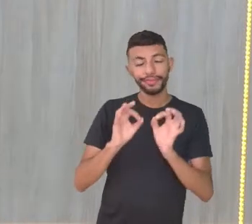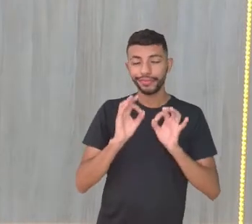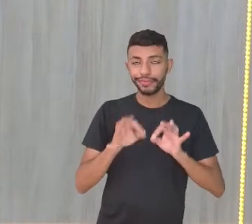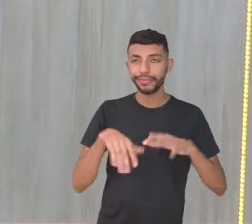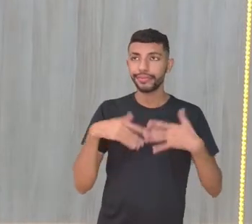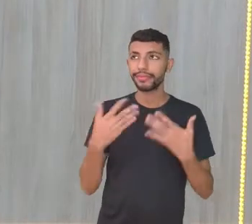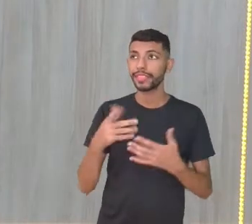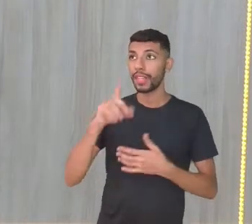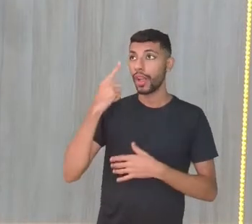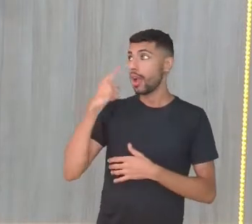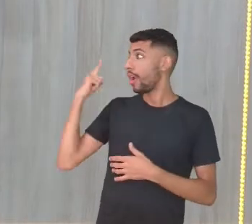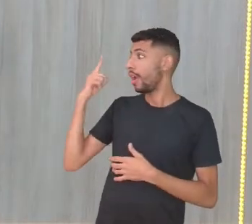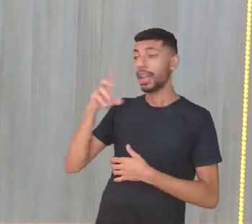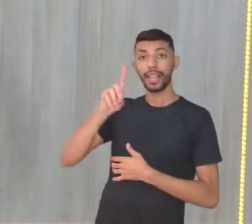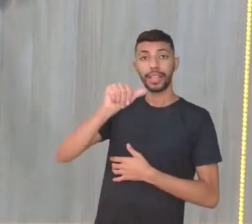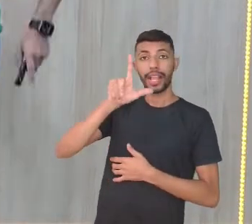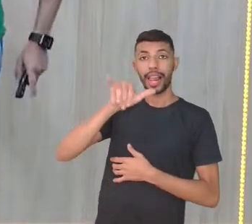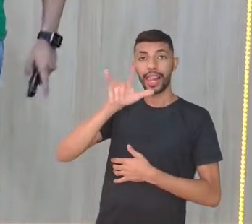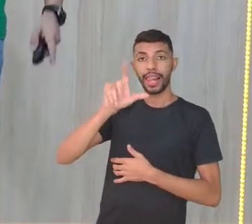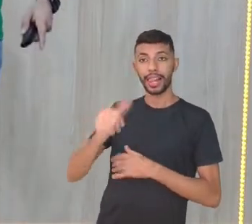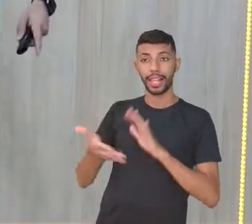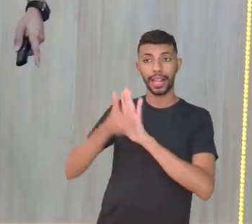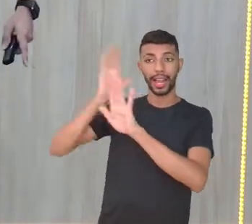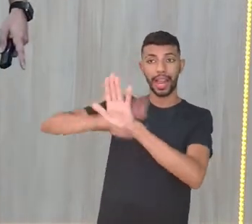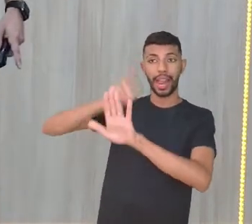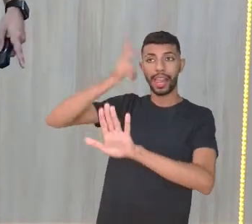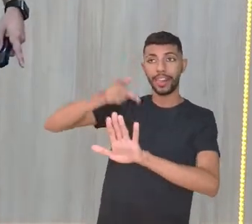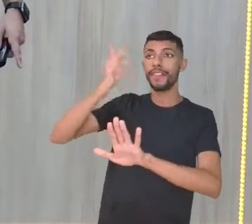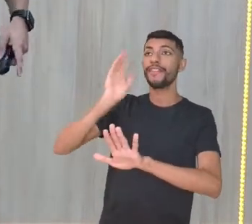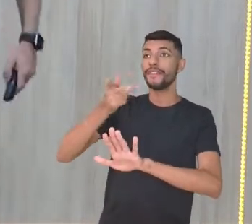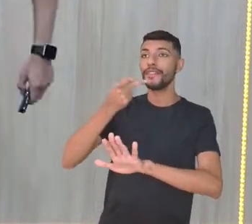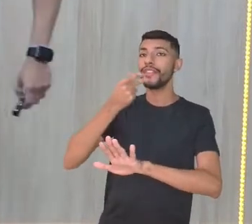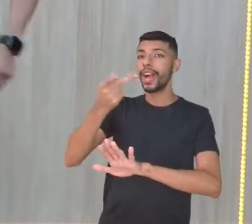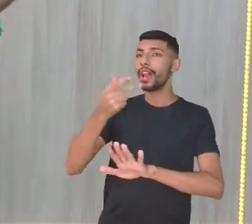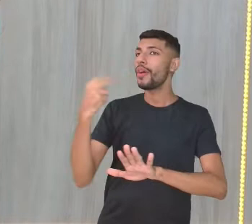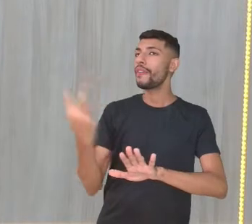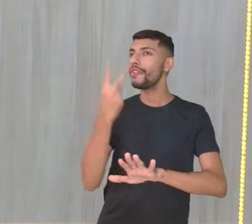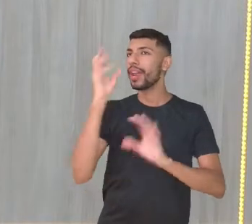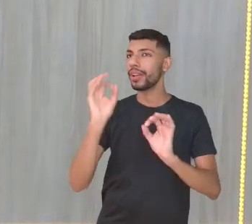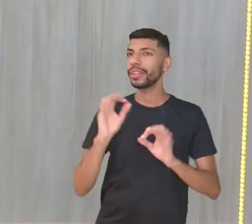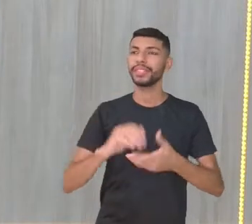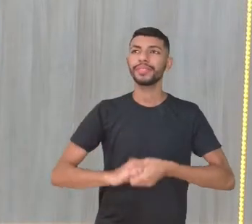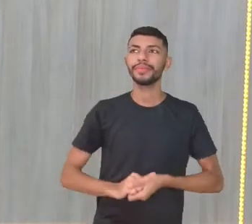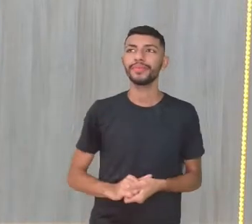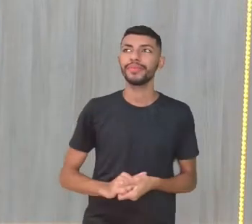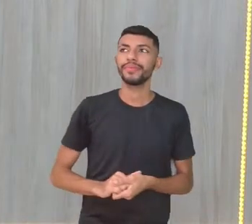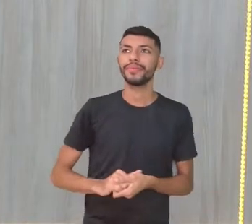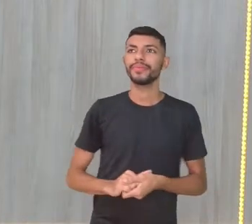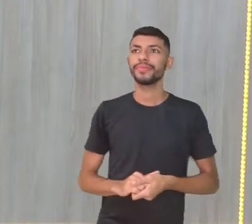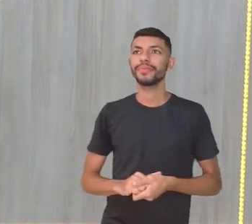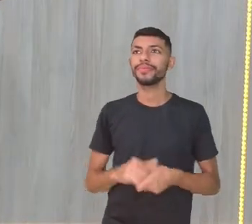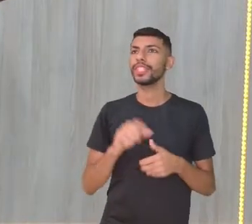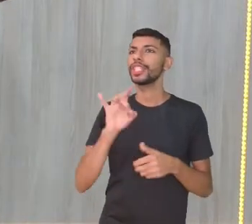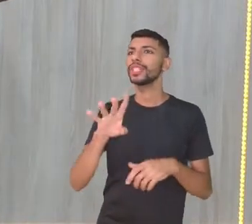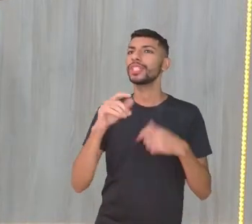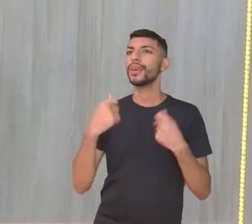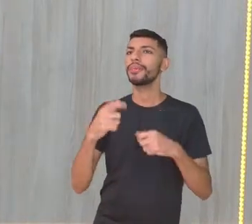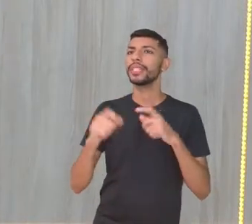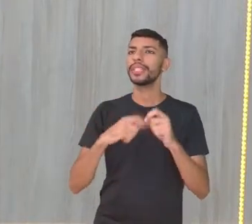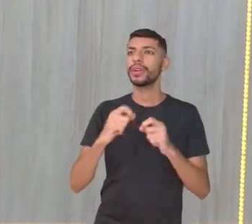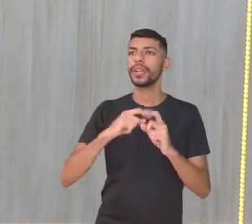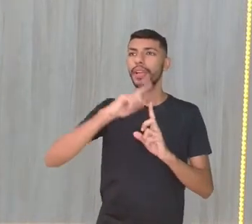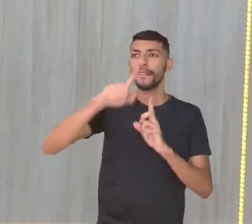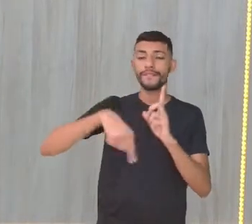E Dalila já disse ali o valor. Vamos ver se está certo agora, viu? Então, ó, basta a gente multiplicar esses